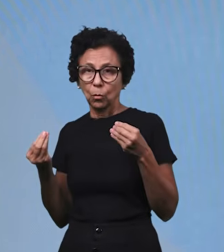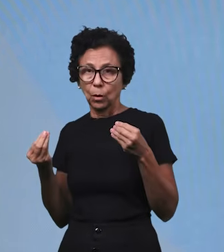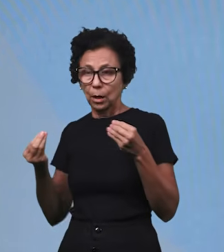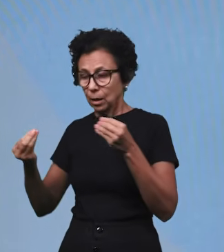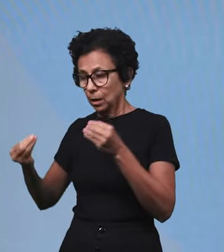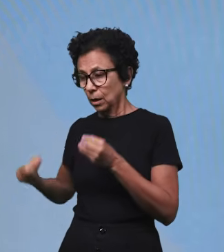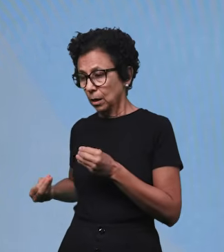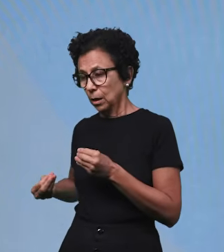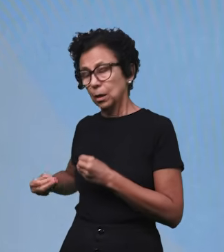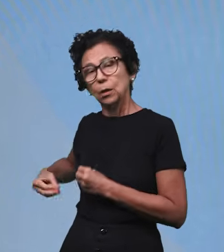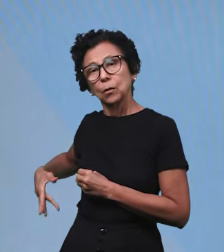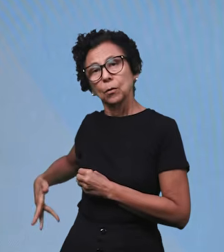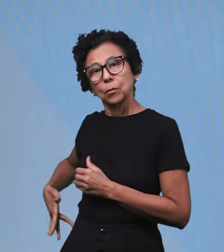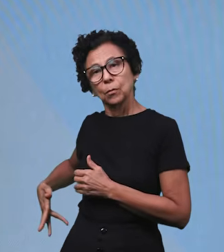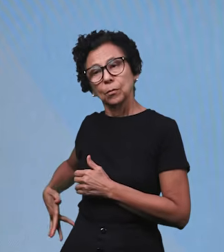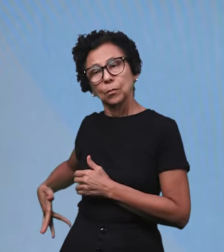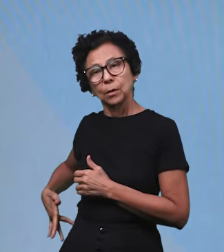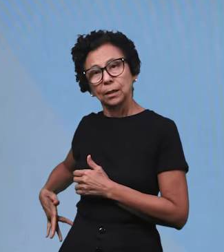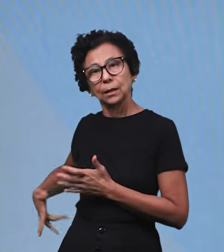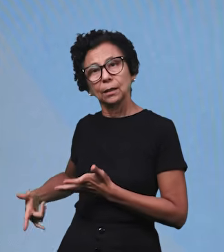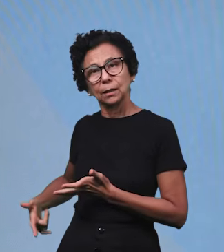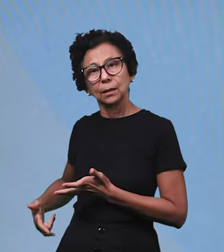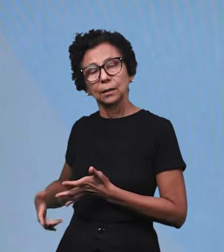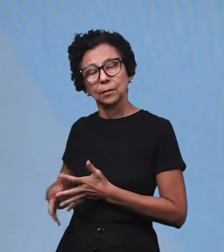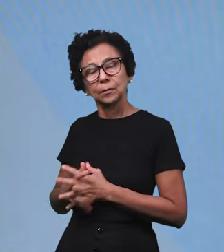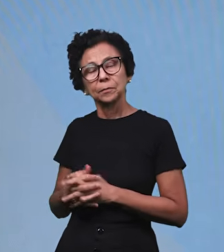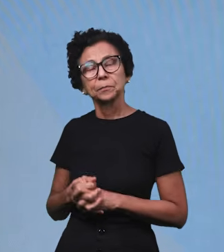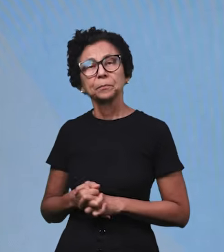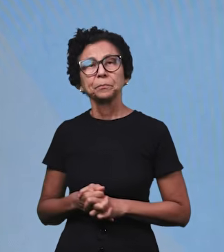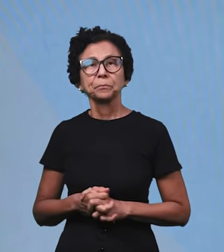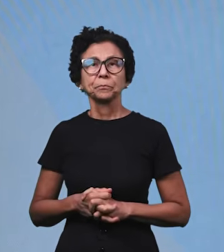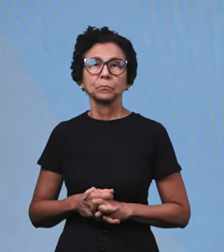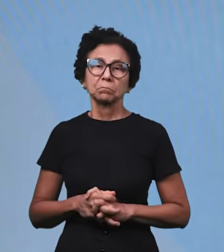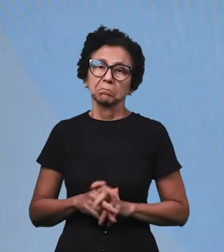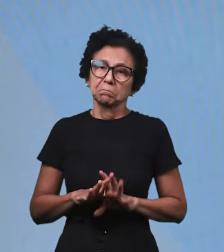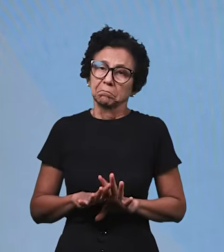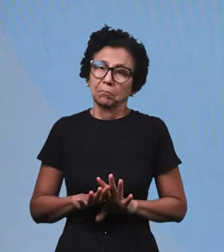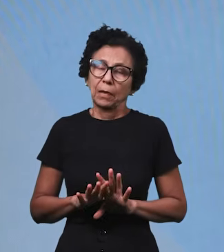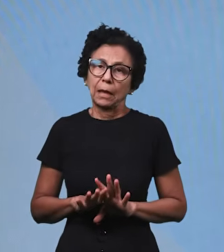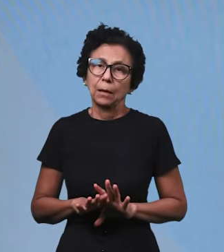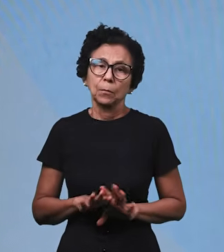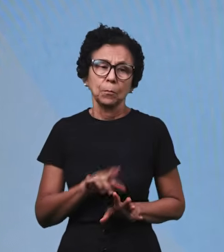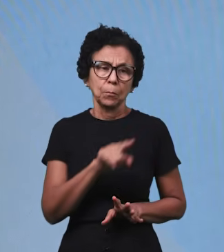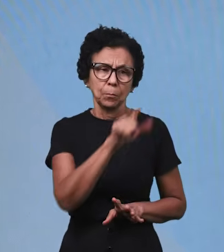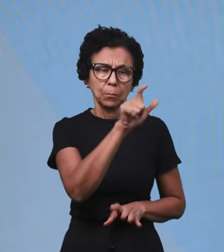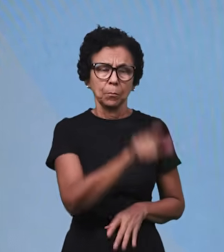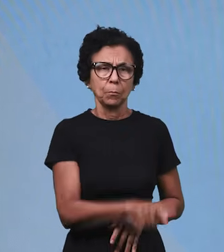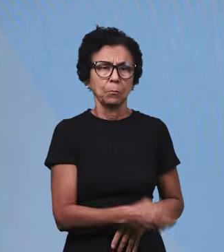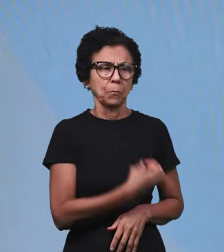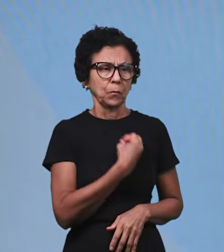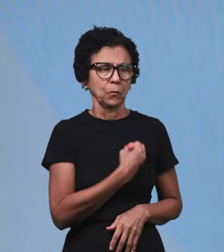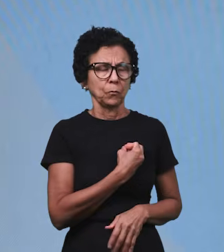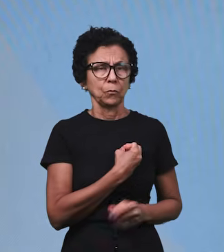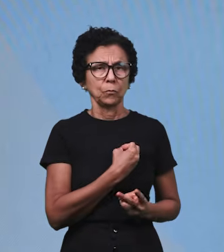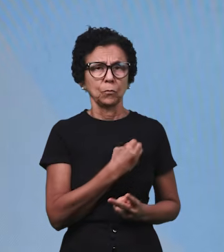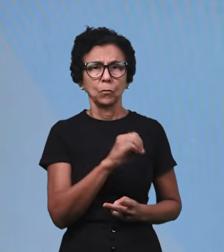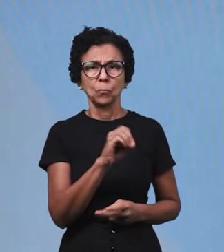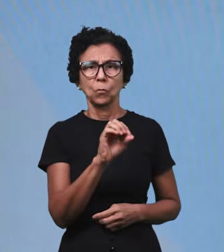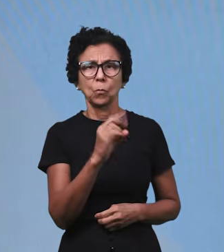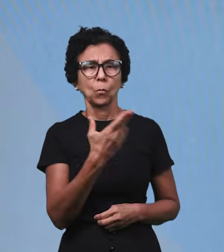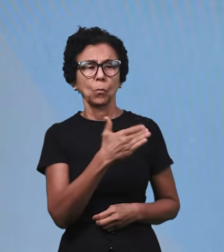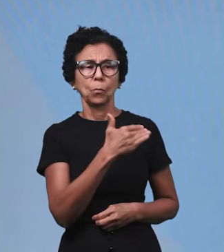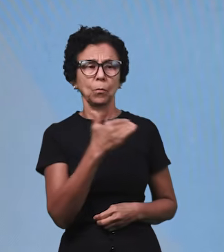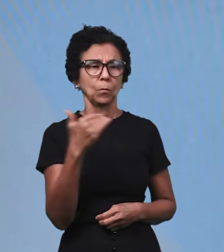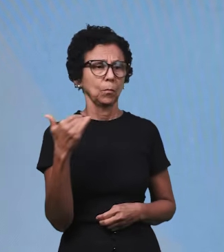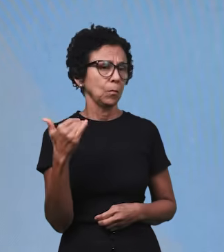rim para esse receptor, para essa pessoa que tem doença renal crônica, seja ele um doador vivo ou um doador